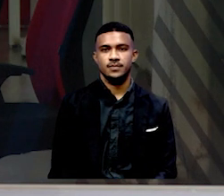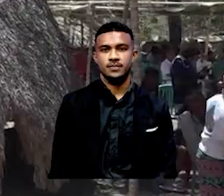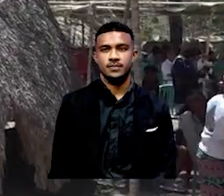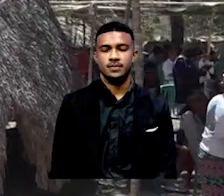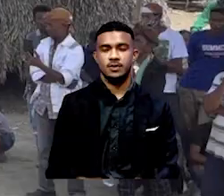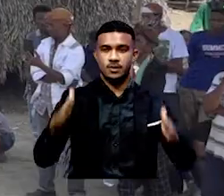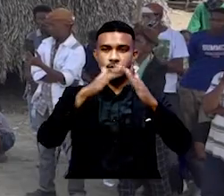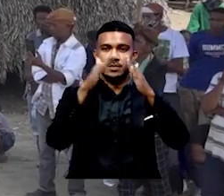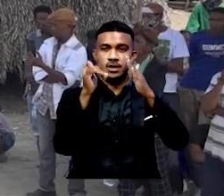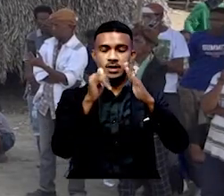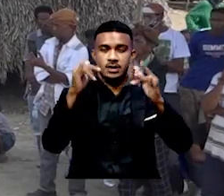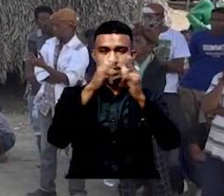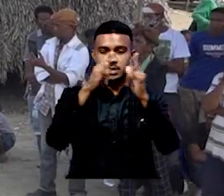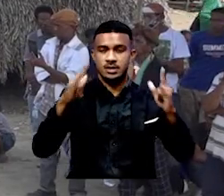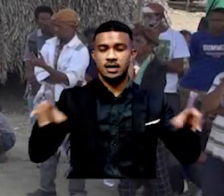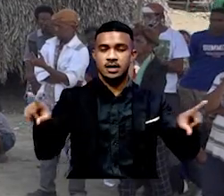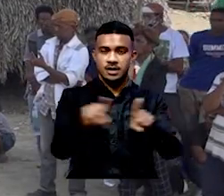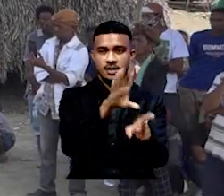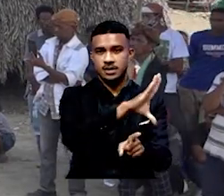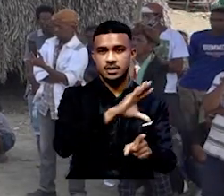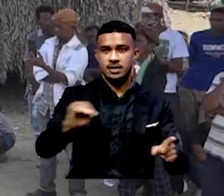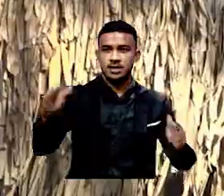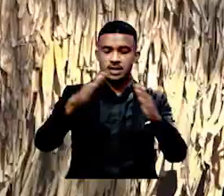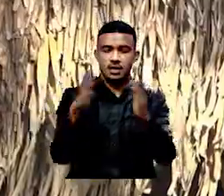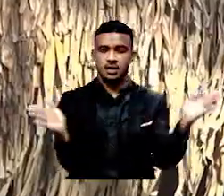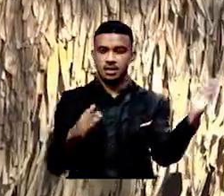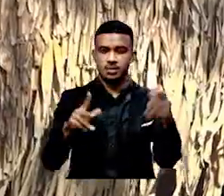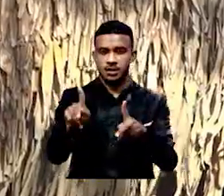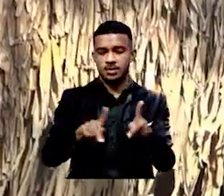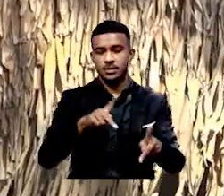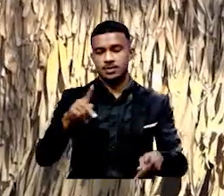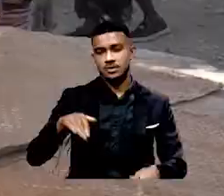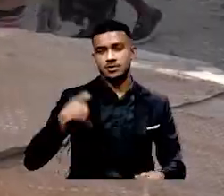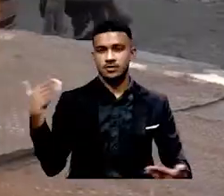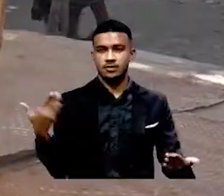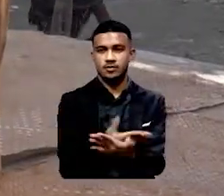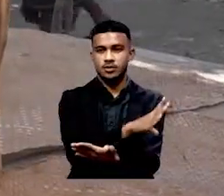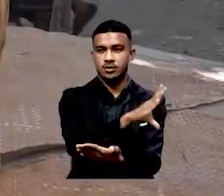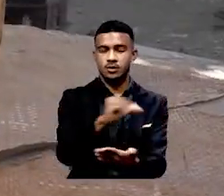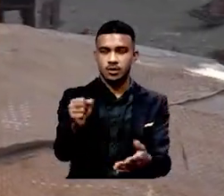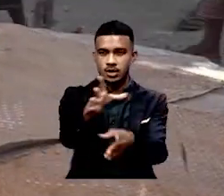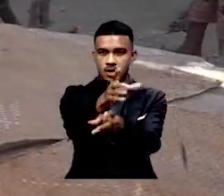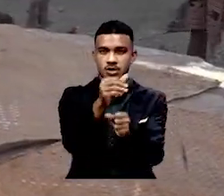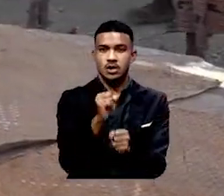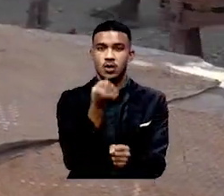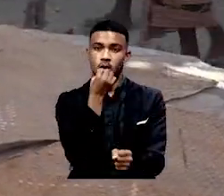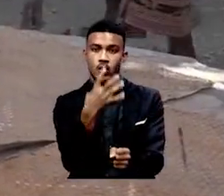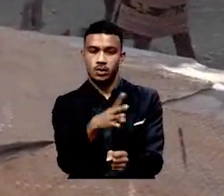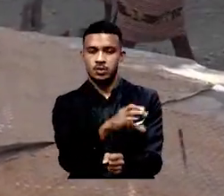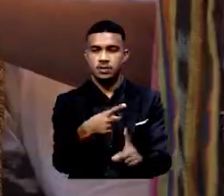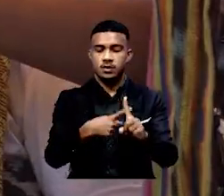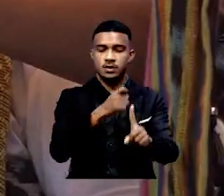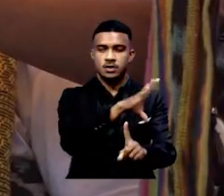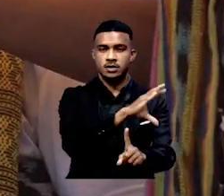Uma lição saia nessa mahon ida, onde a livro geração hotu, ato simo matak malirin, husi bay ala siram.